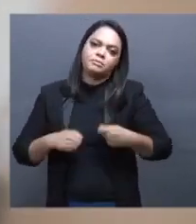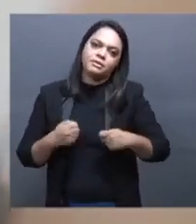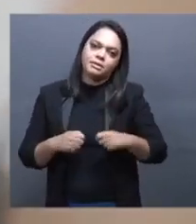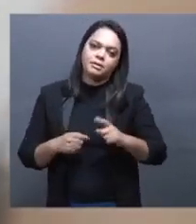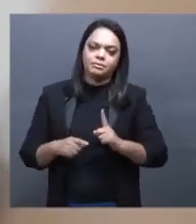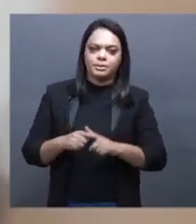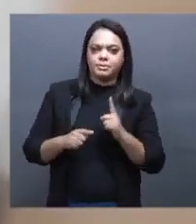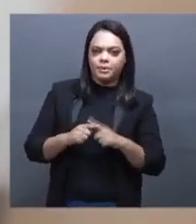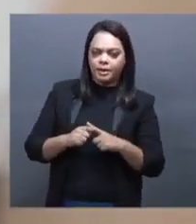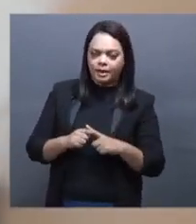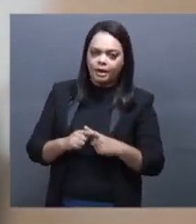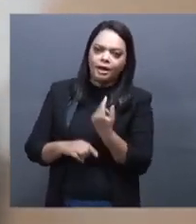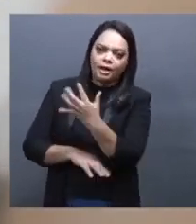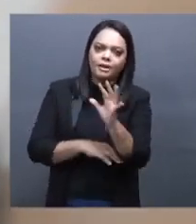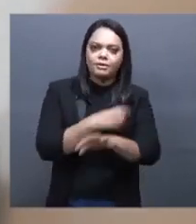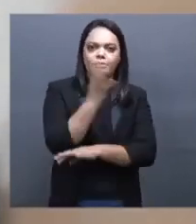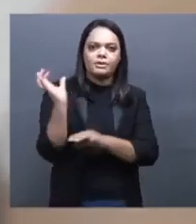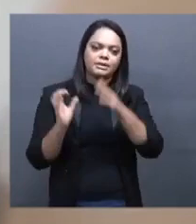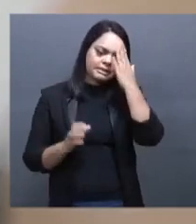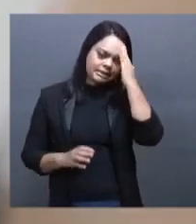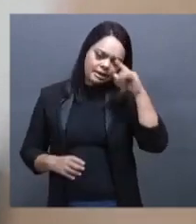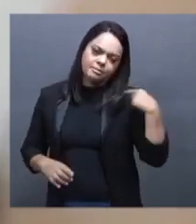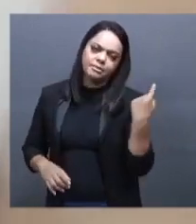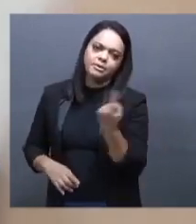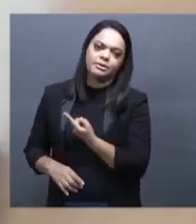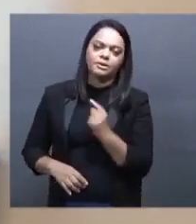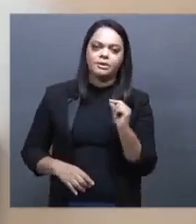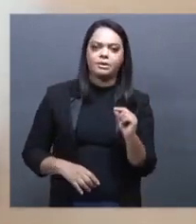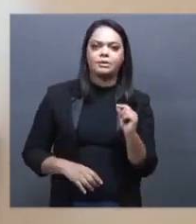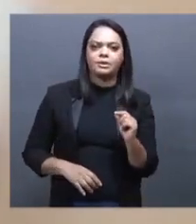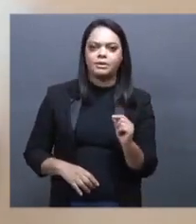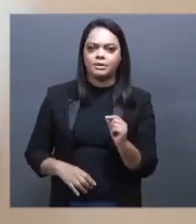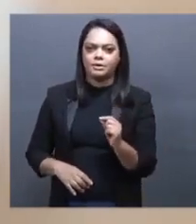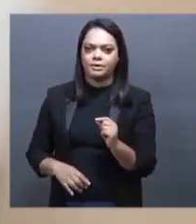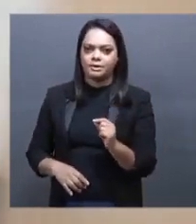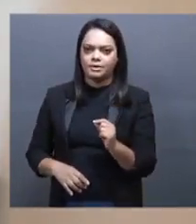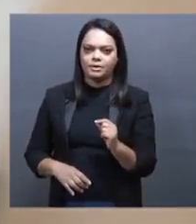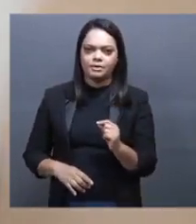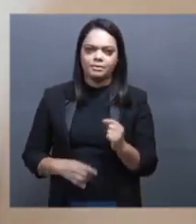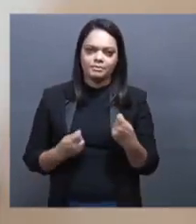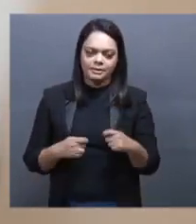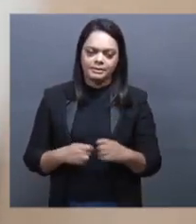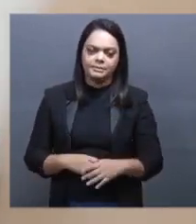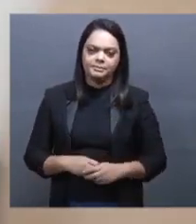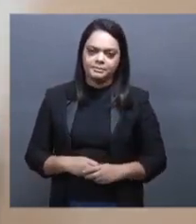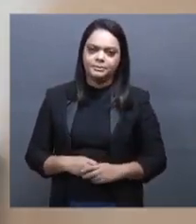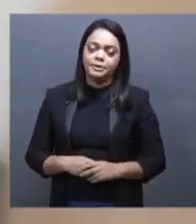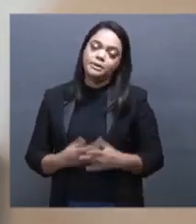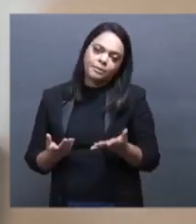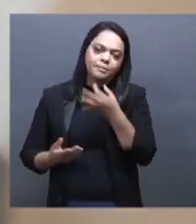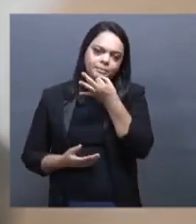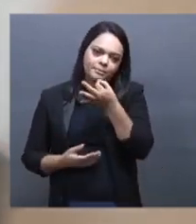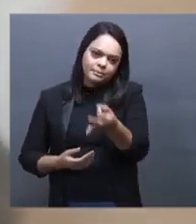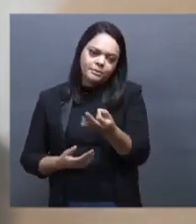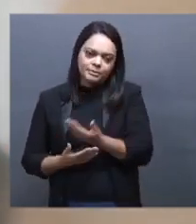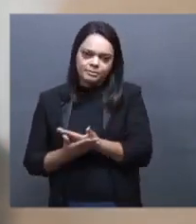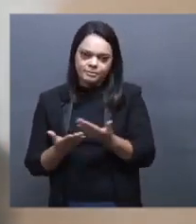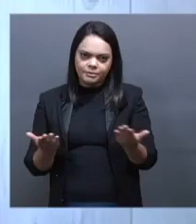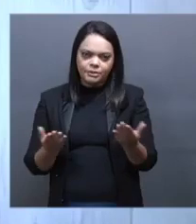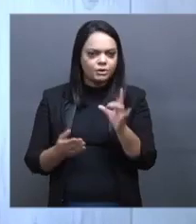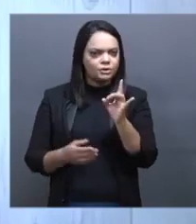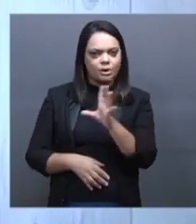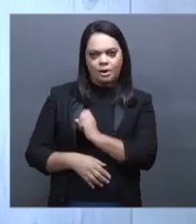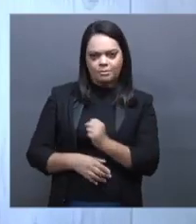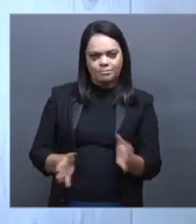ela sabe que somos os mais nocivos para sua existência. Então fica a dica, só amor